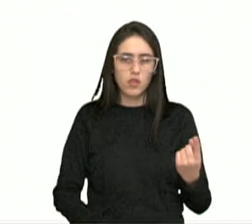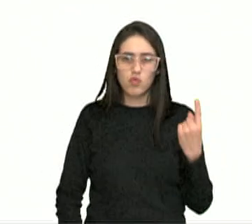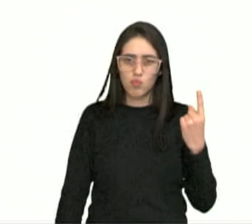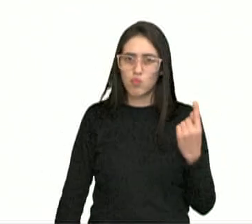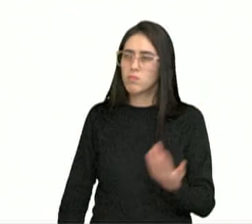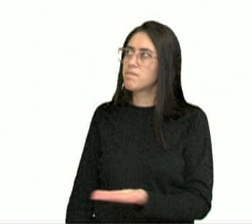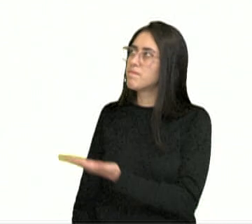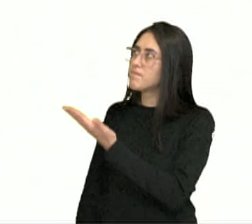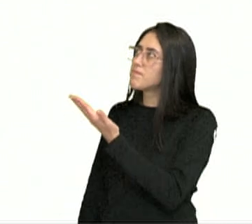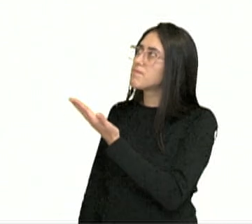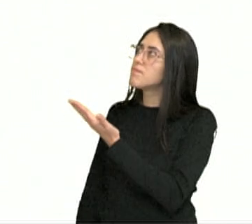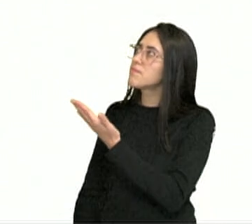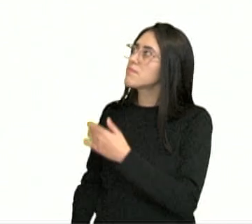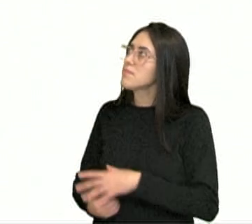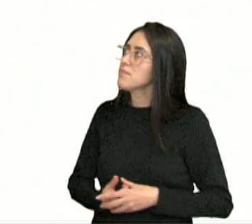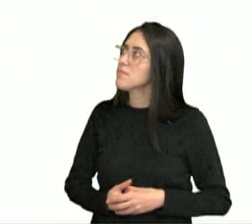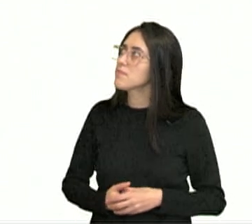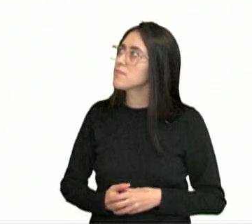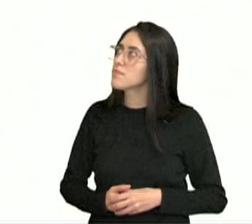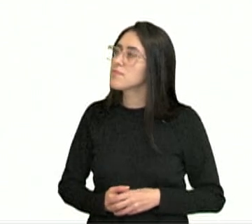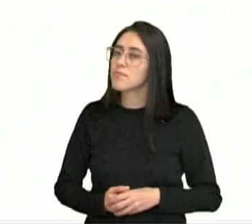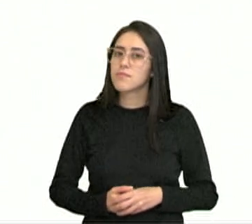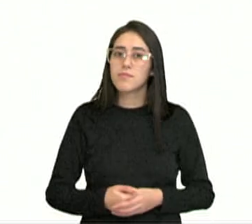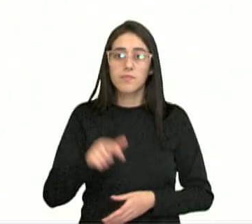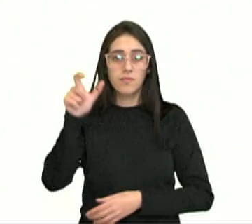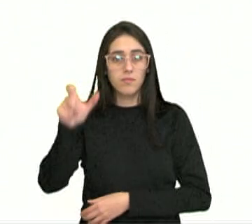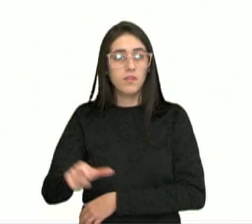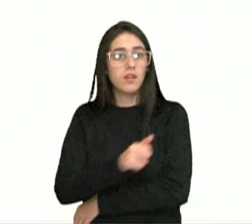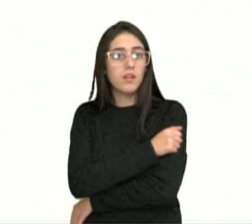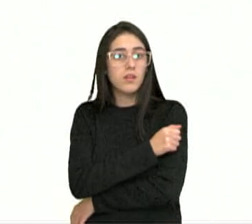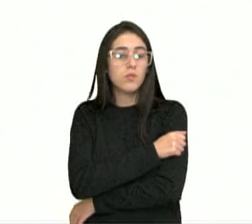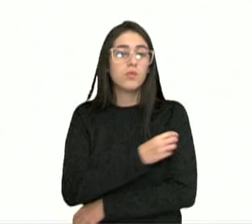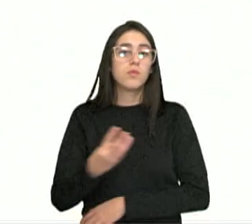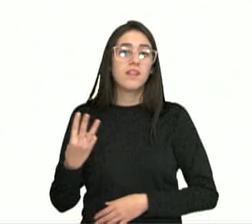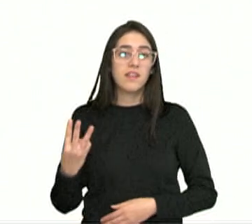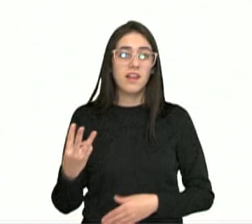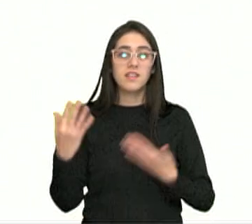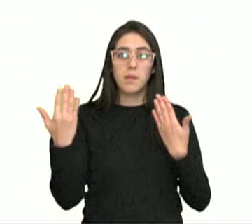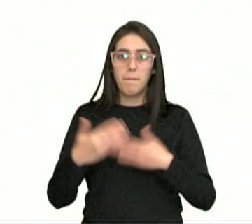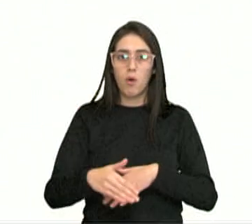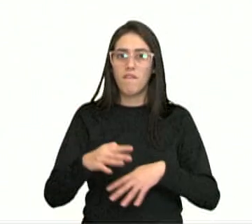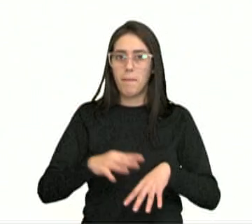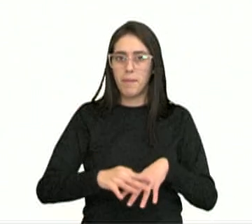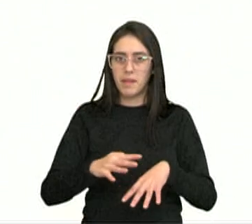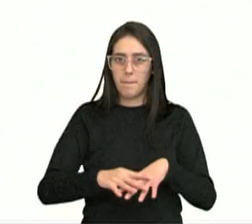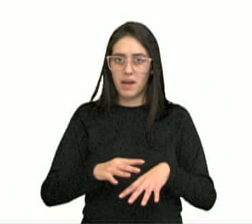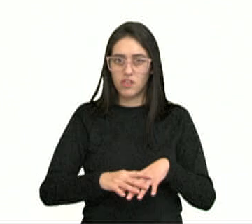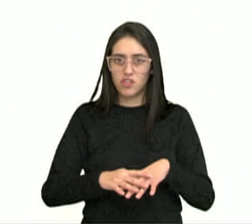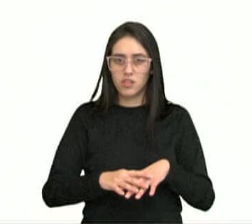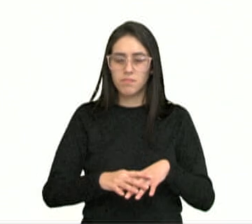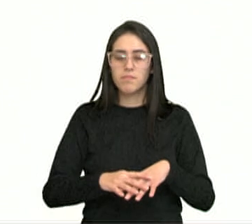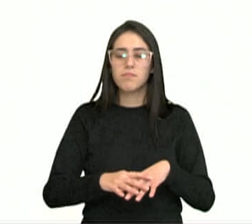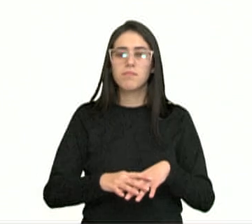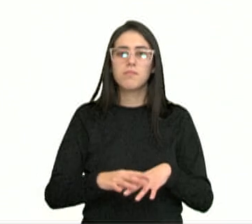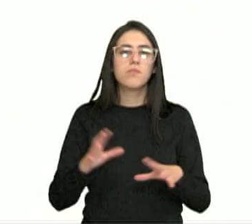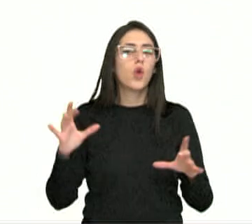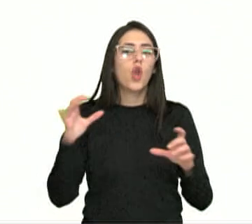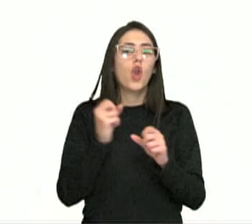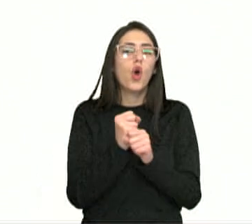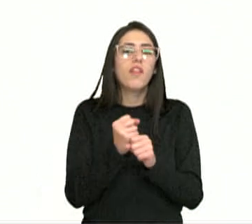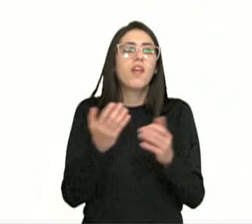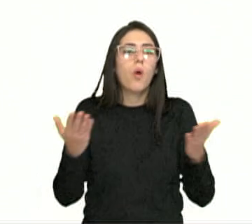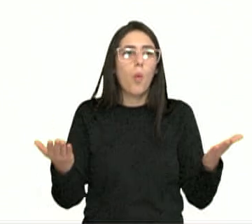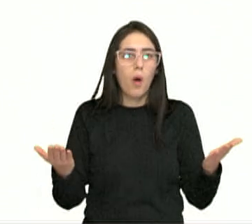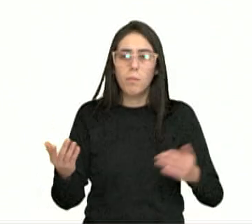1. Olha lá, um aluno fez 3 provas de matemática e tirou as seguintes